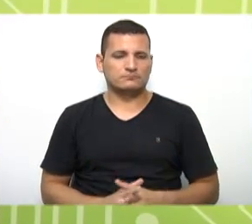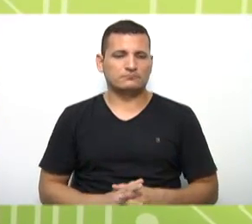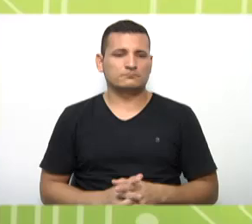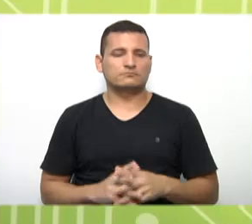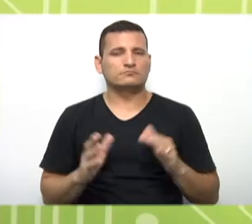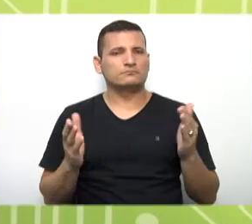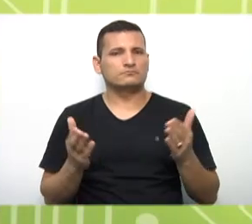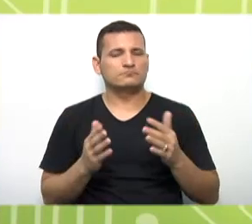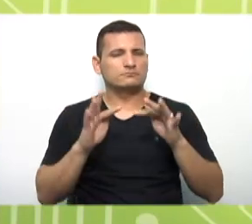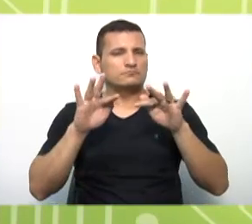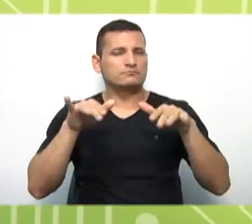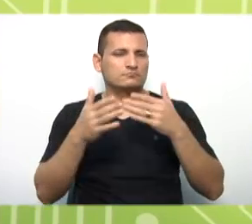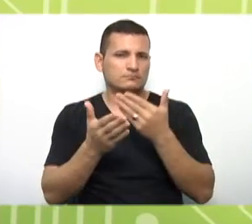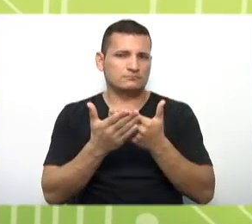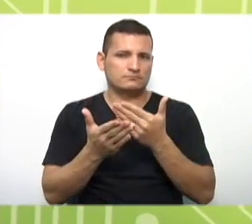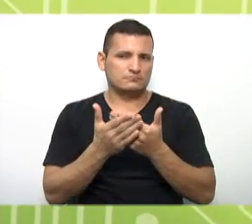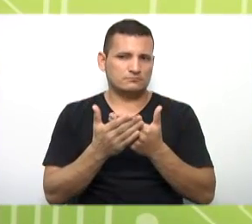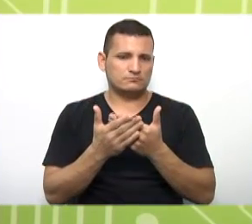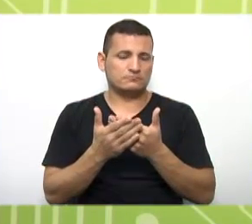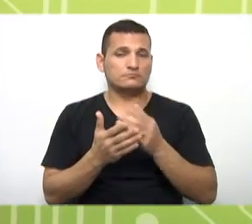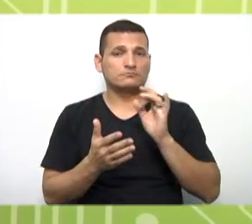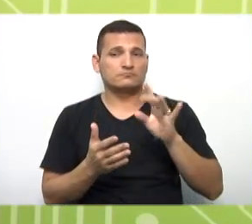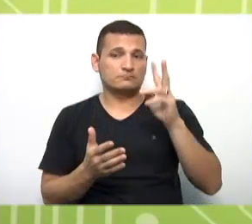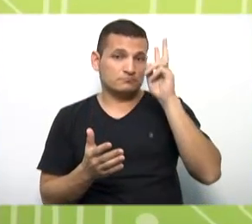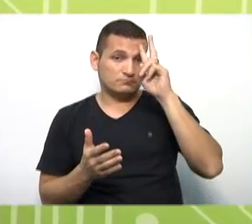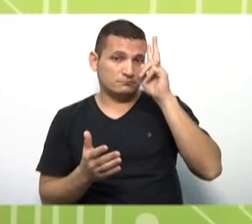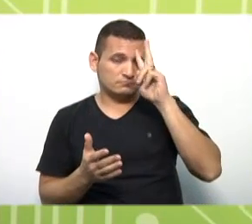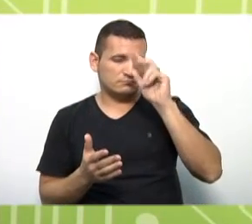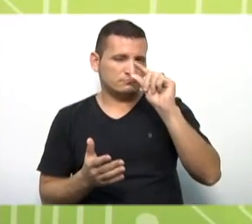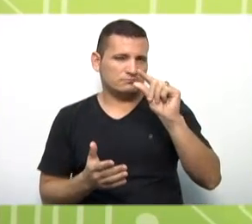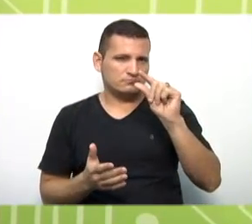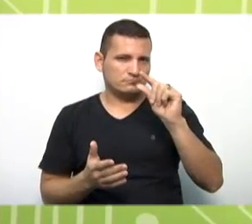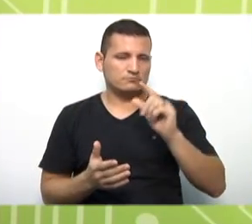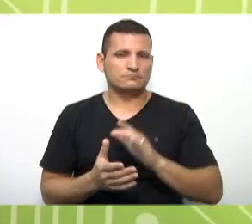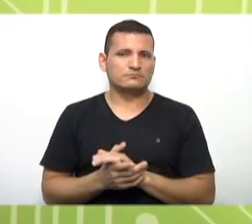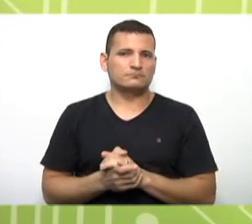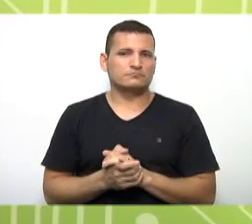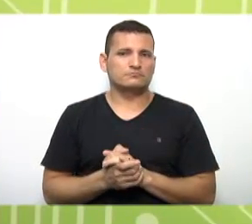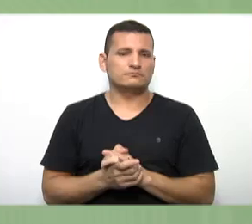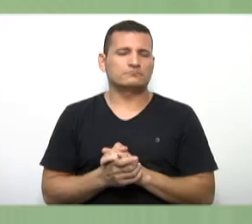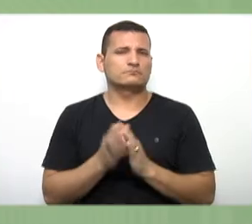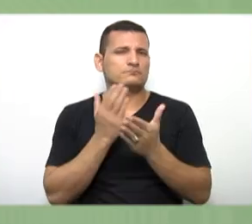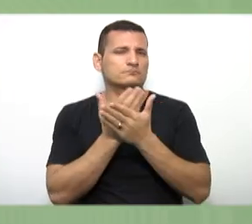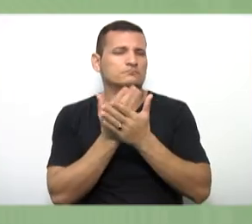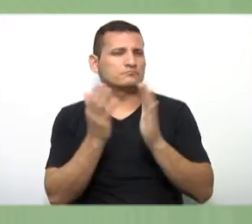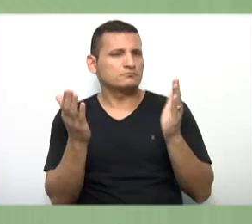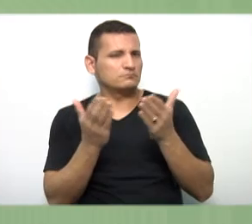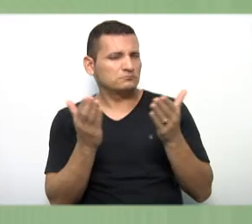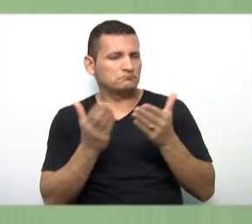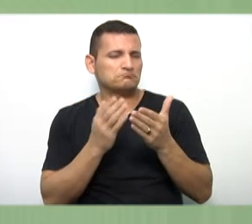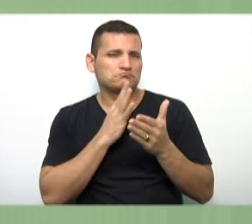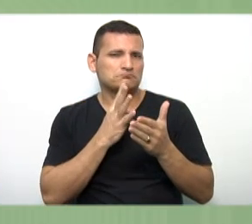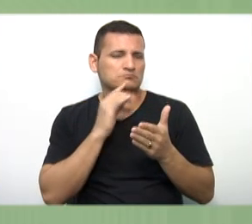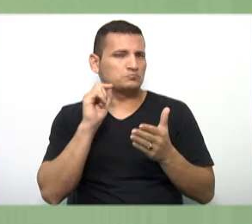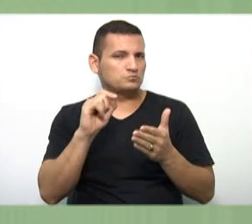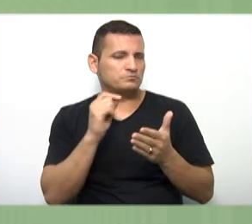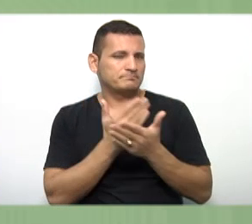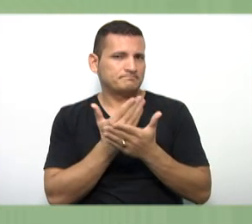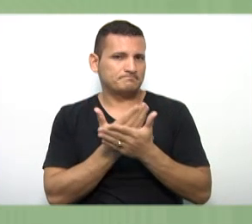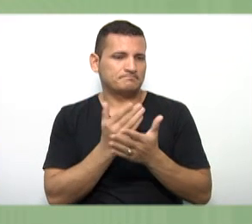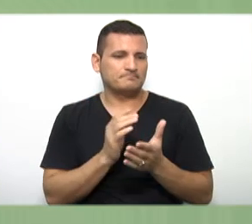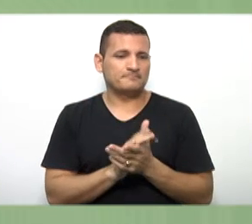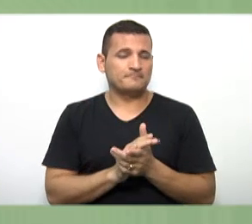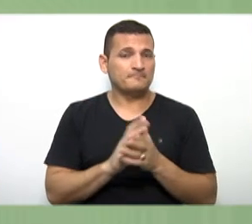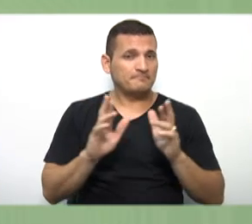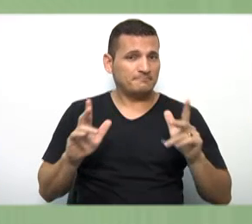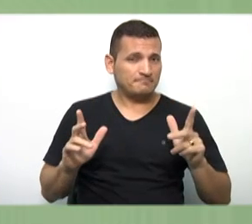chegamos ao final da nossa aula. Nós vamos só recapitular um pouquinho o que nós vimos na aula de hoje. Nós diferenciamos os conceitos